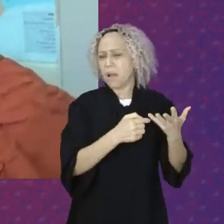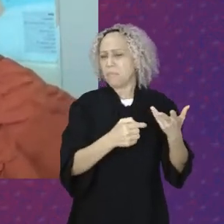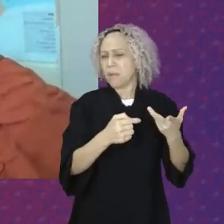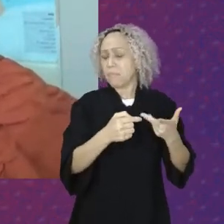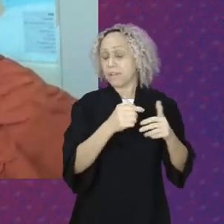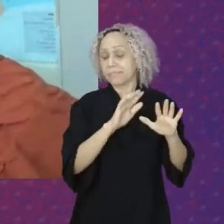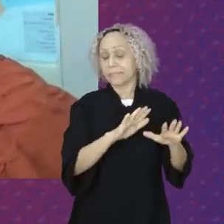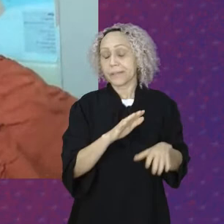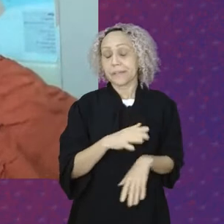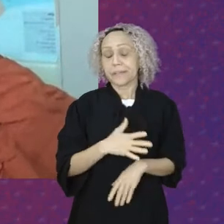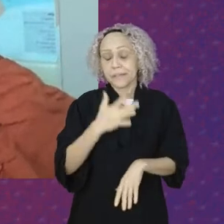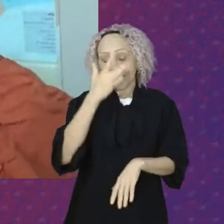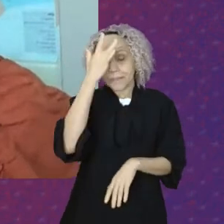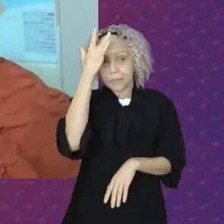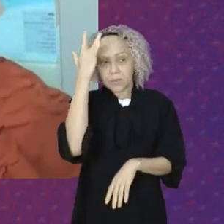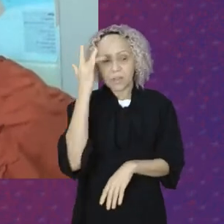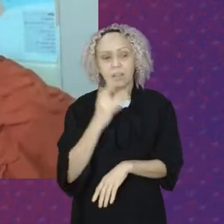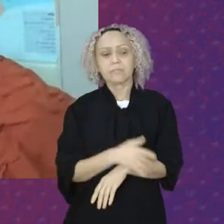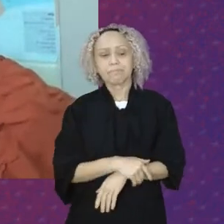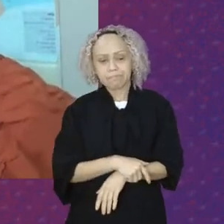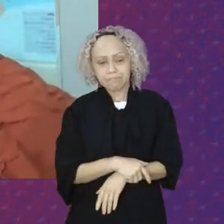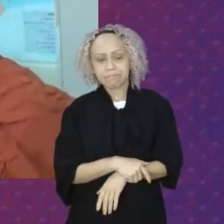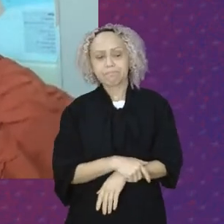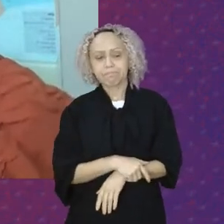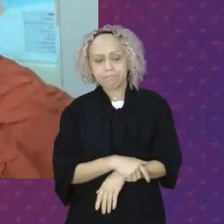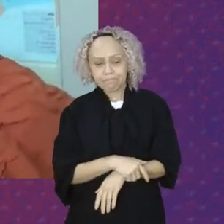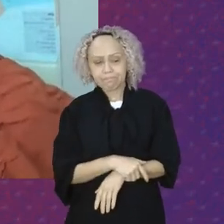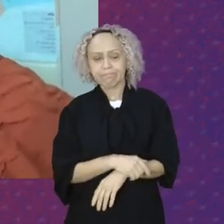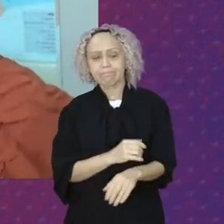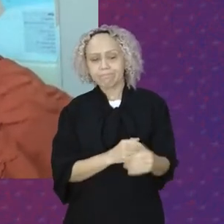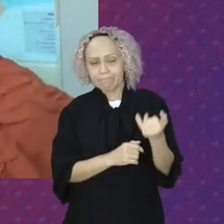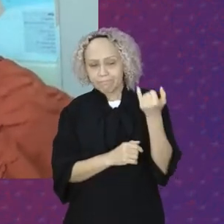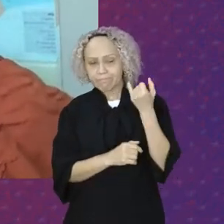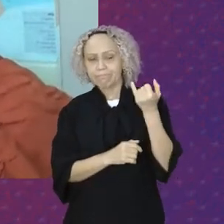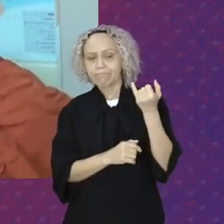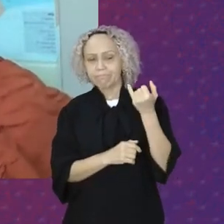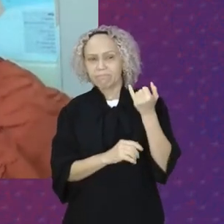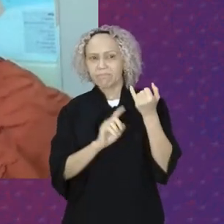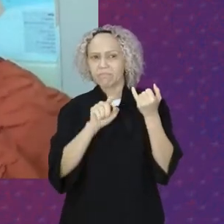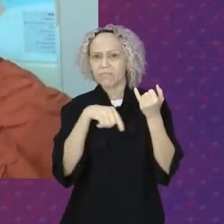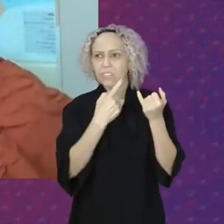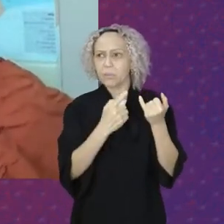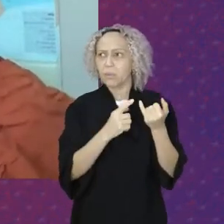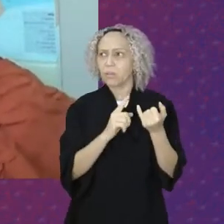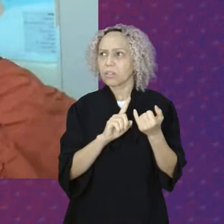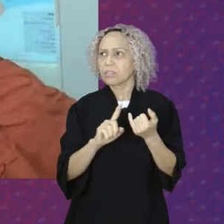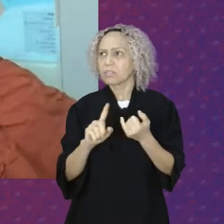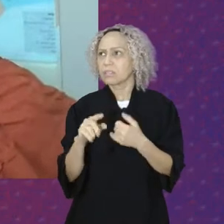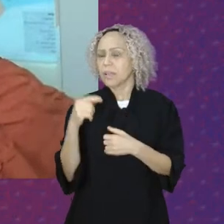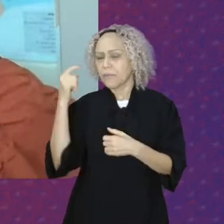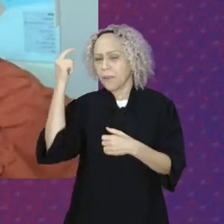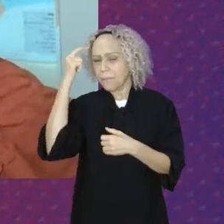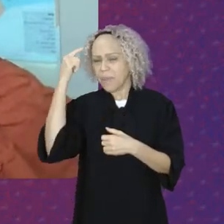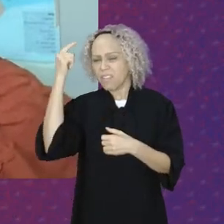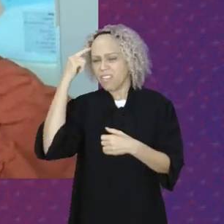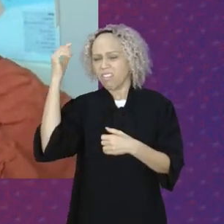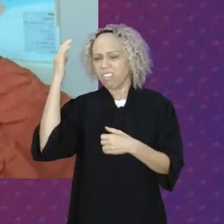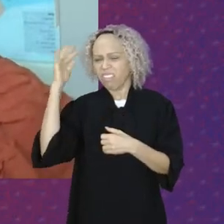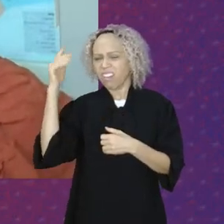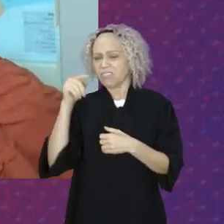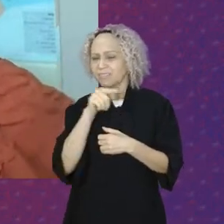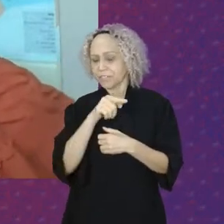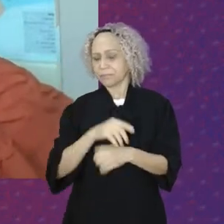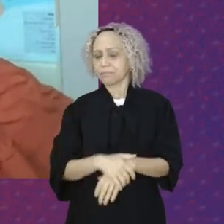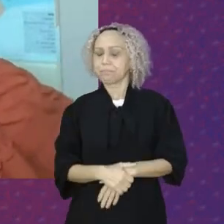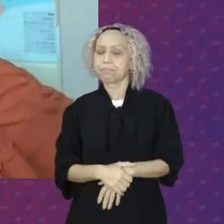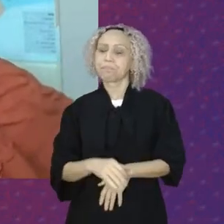eu internalizava, assim como eu me preparei, que é o que tem, todas as mulheres têm direito, né? Que é o pré-natal.